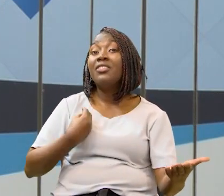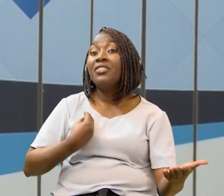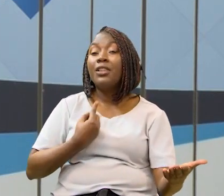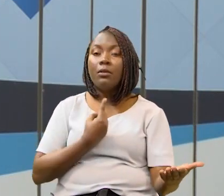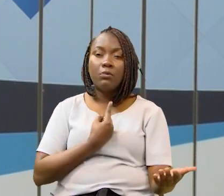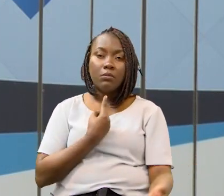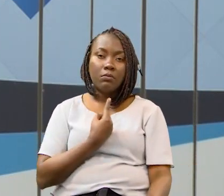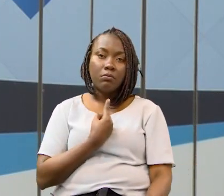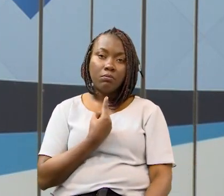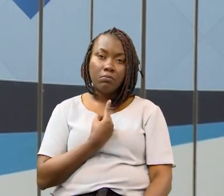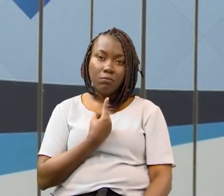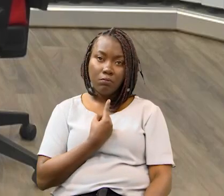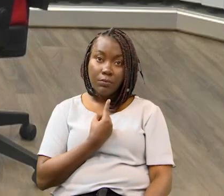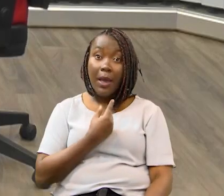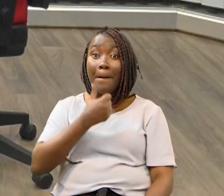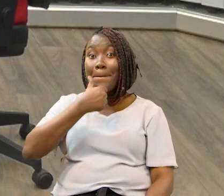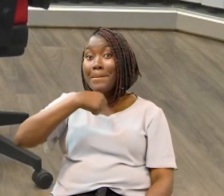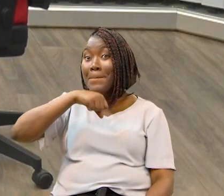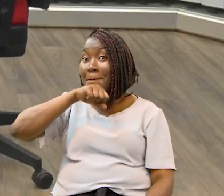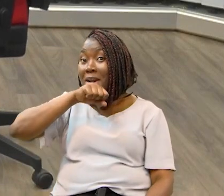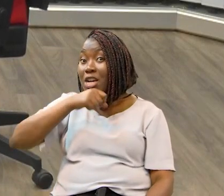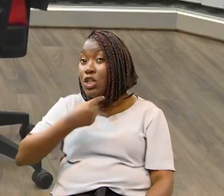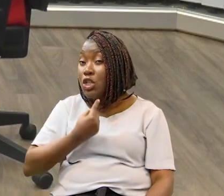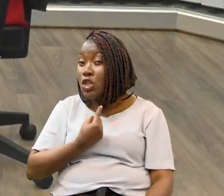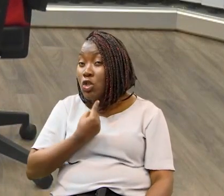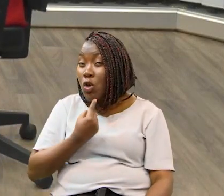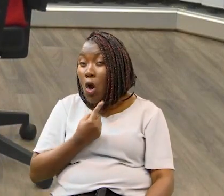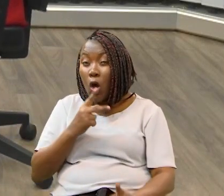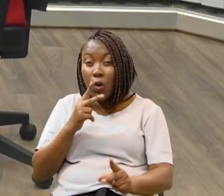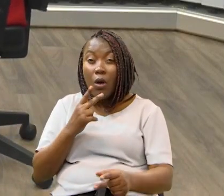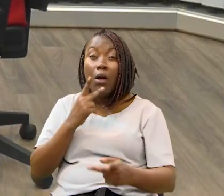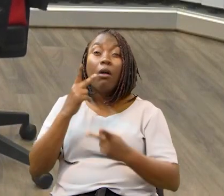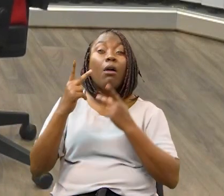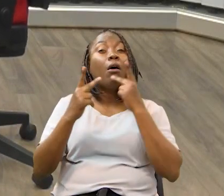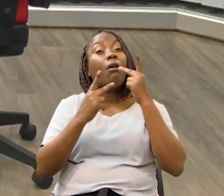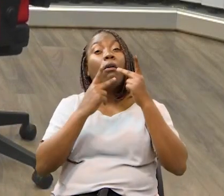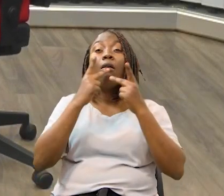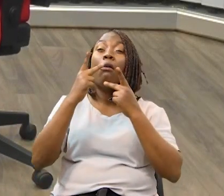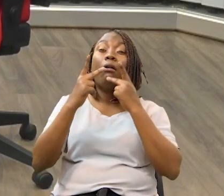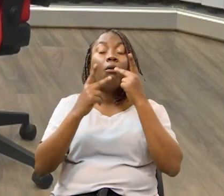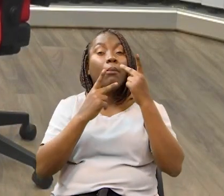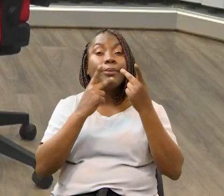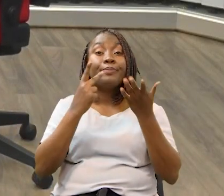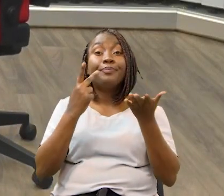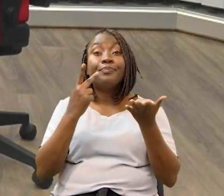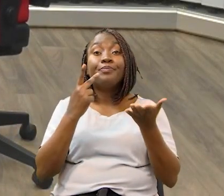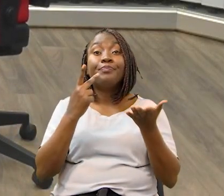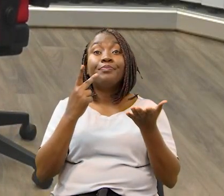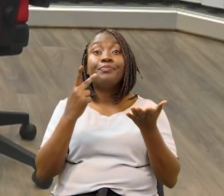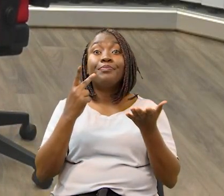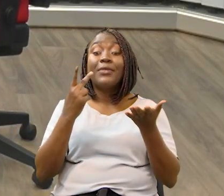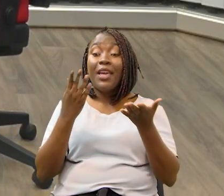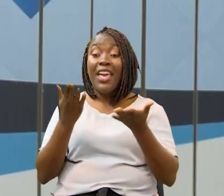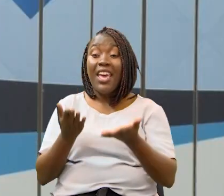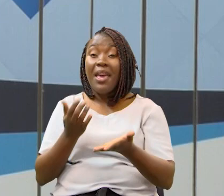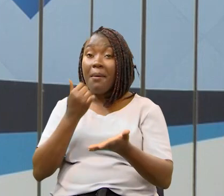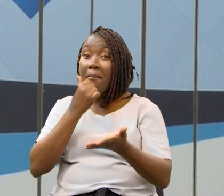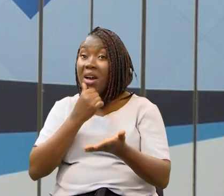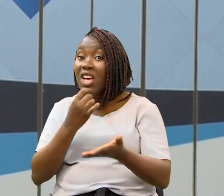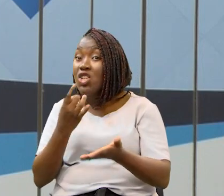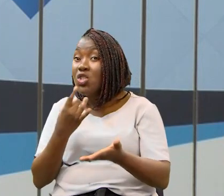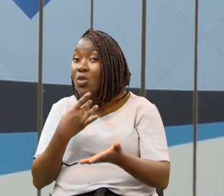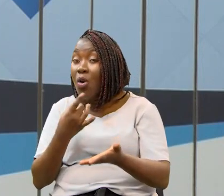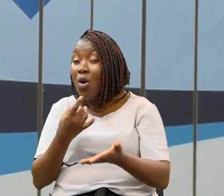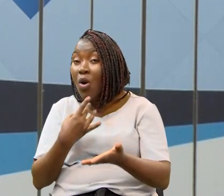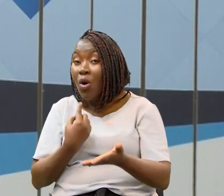vida solo, né? Sim. E uma mãe solo, como costumam dizer, né? E aí, essa mãe solo,